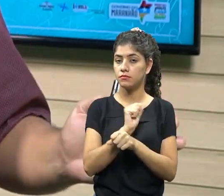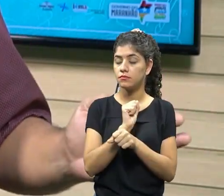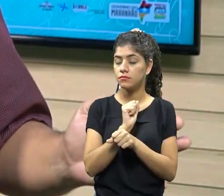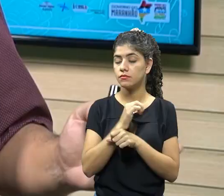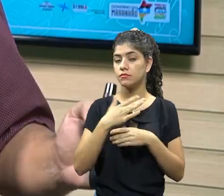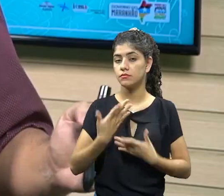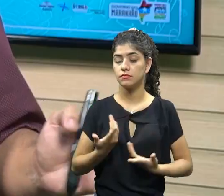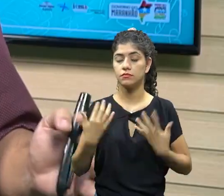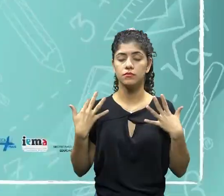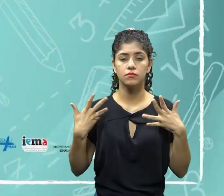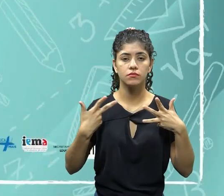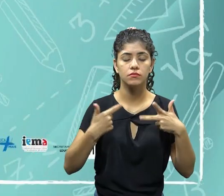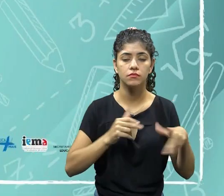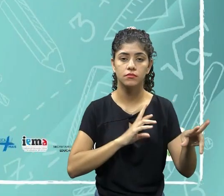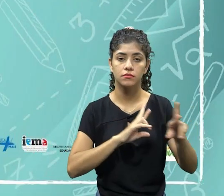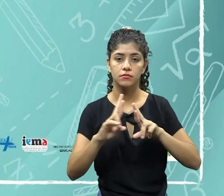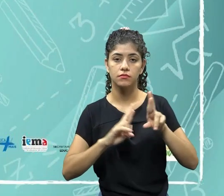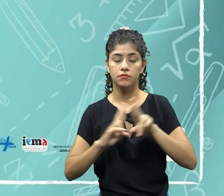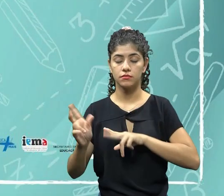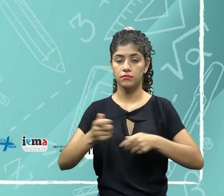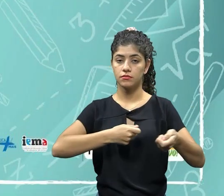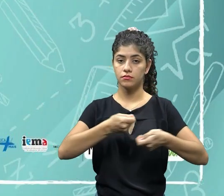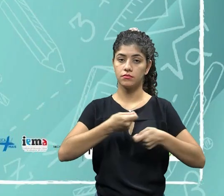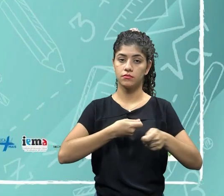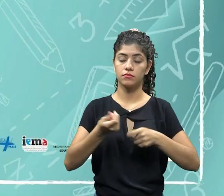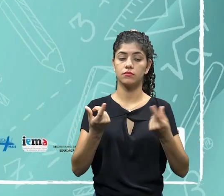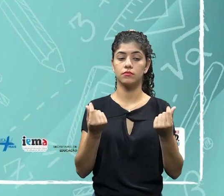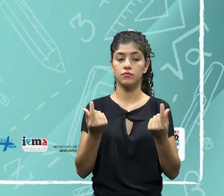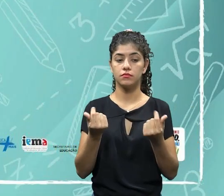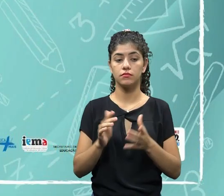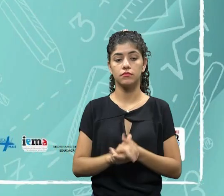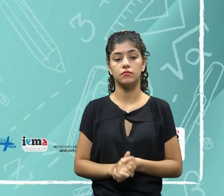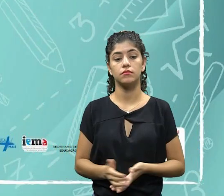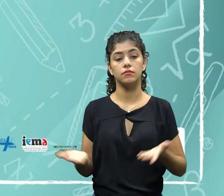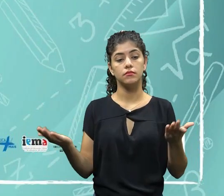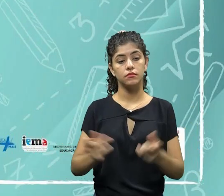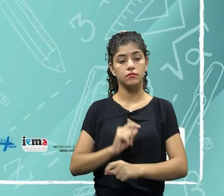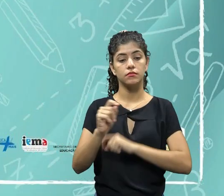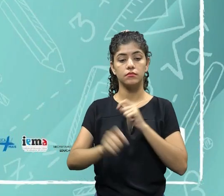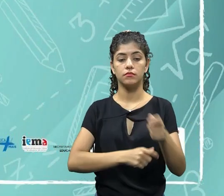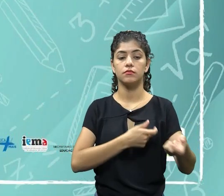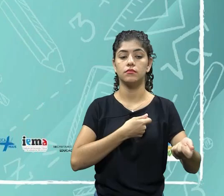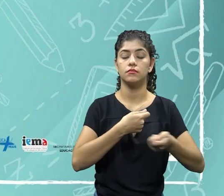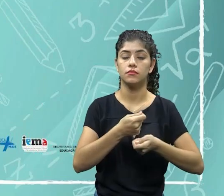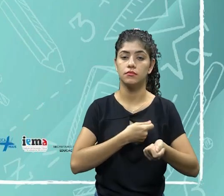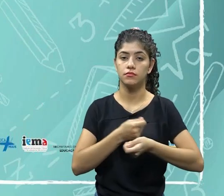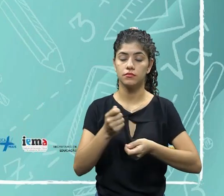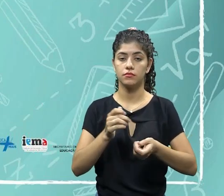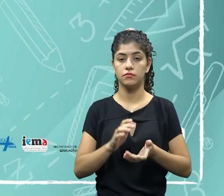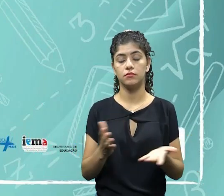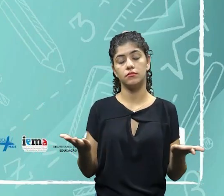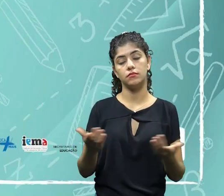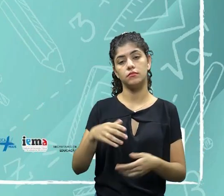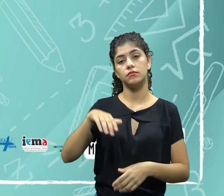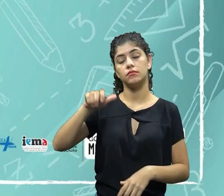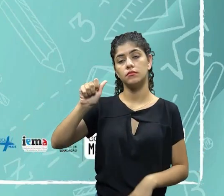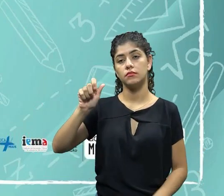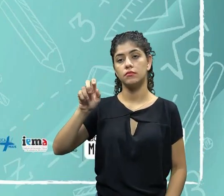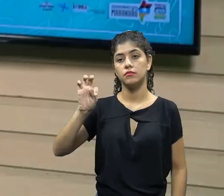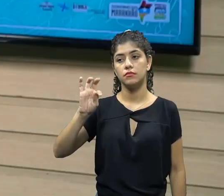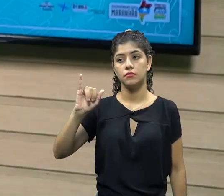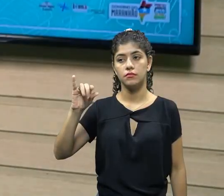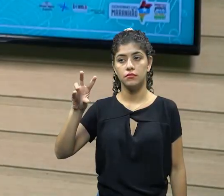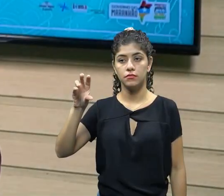ao controle financeiro. A terceira atividade é a administração de ativos e a administração de passivo, é o